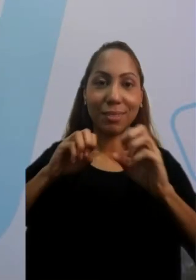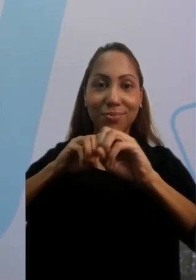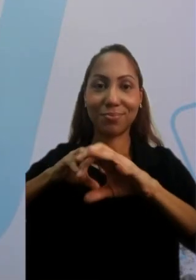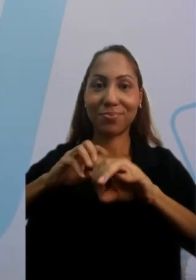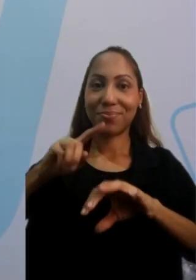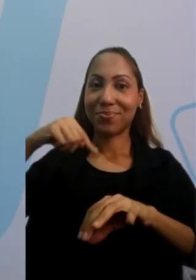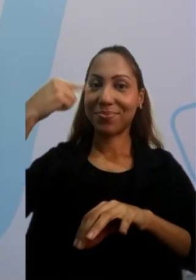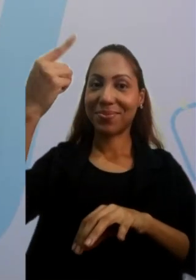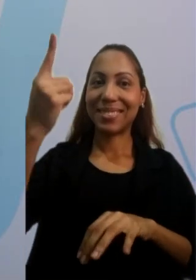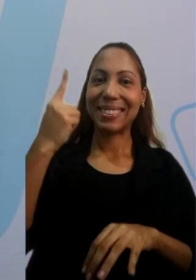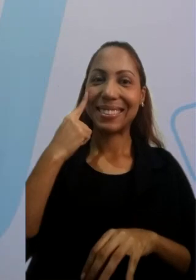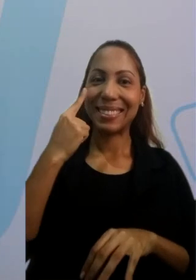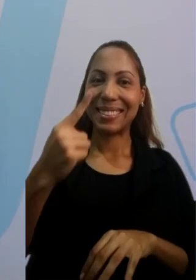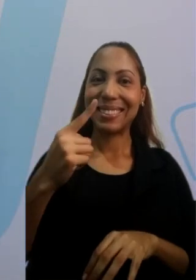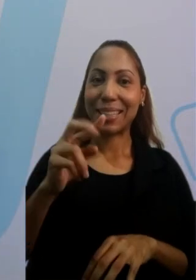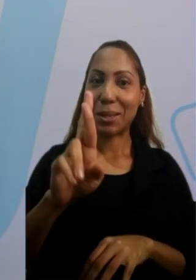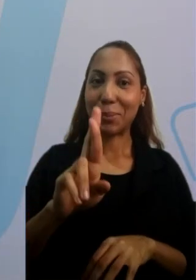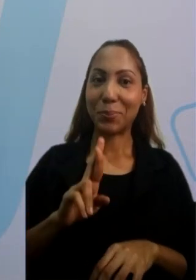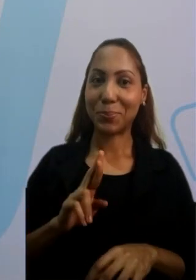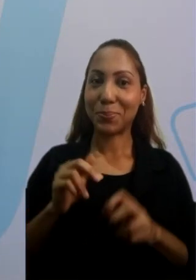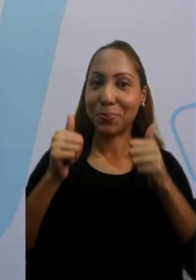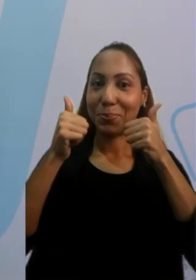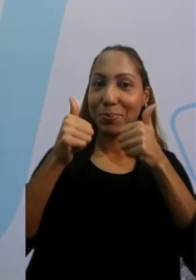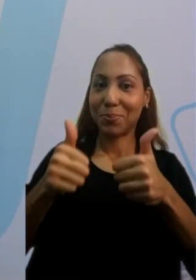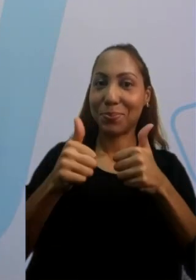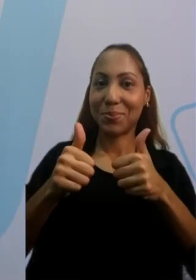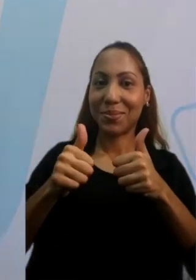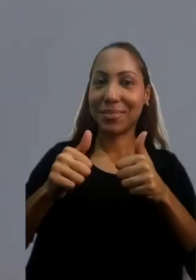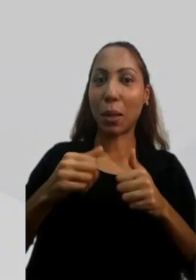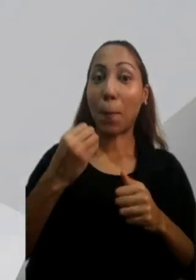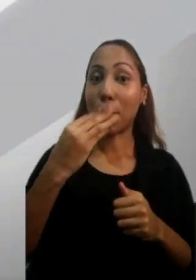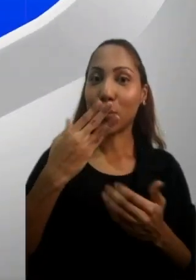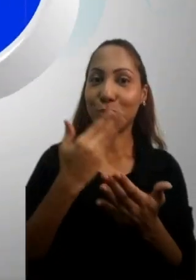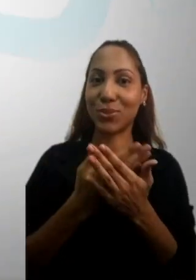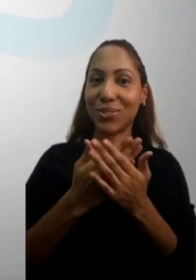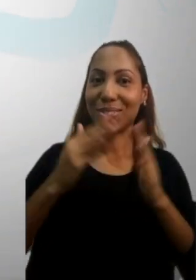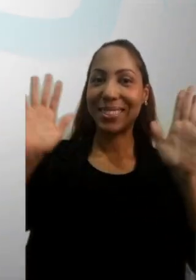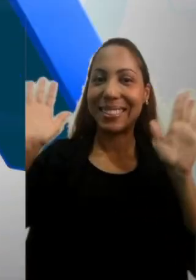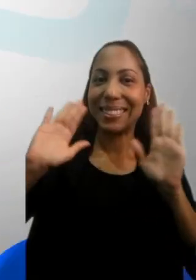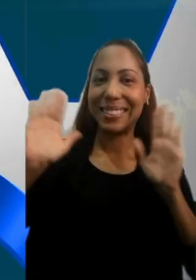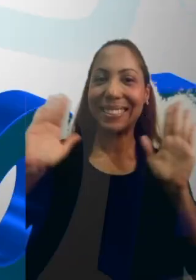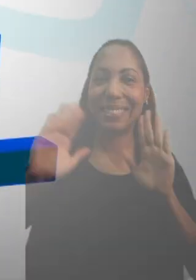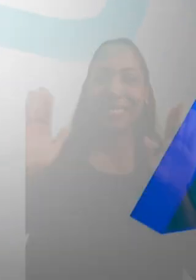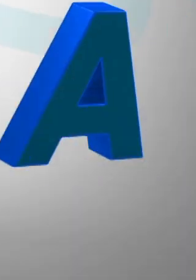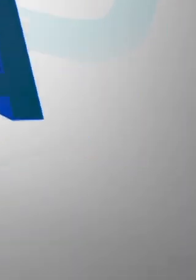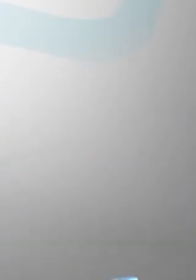Então, bom estudo e até a próxima aula.